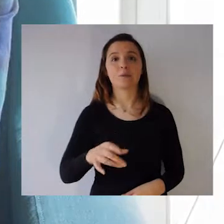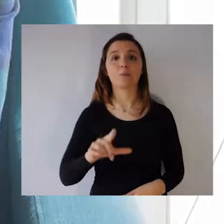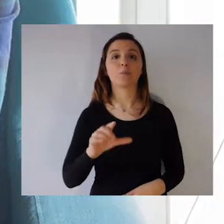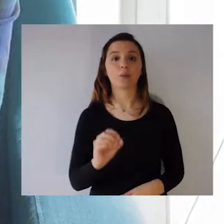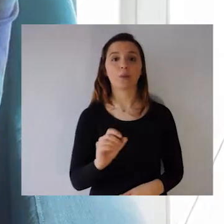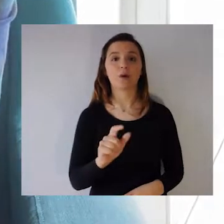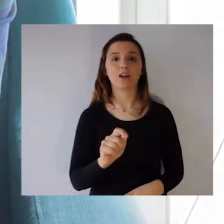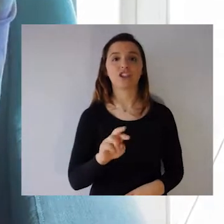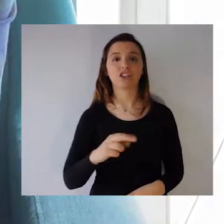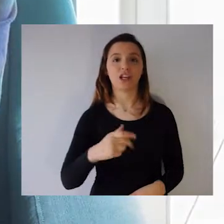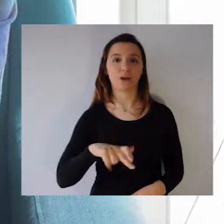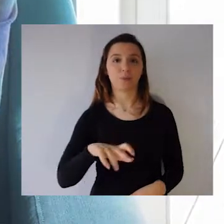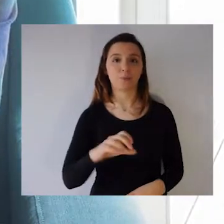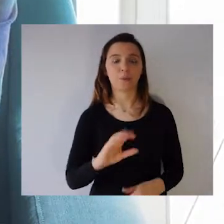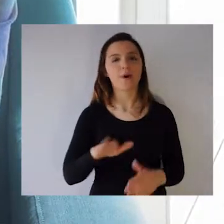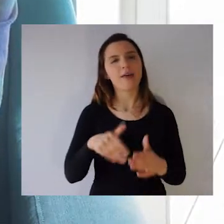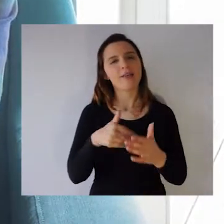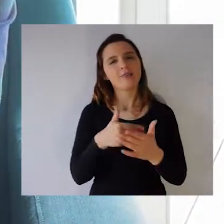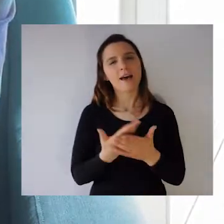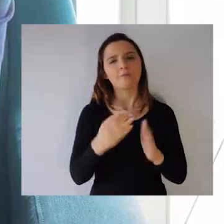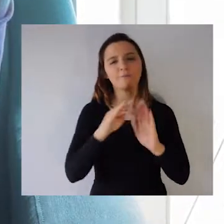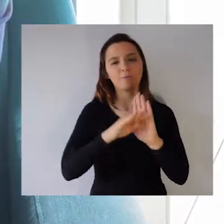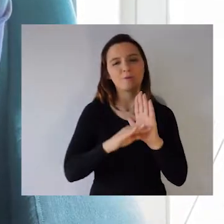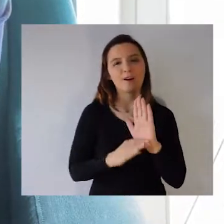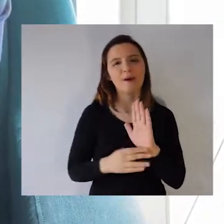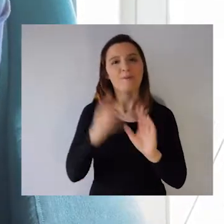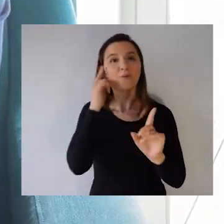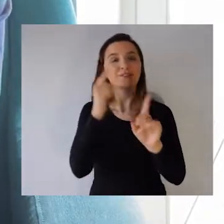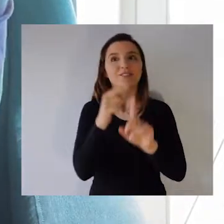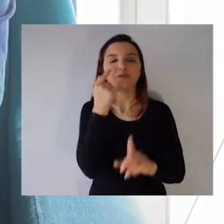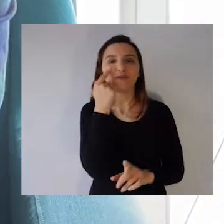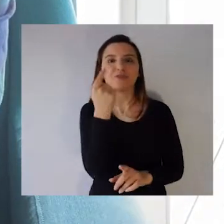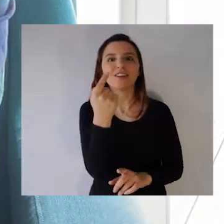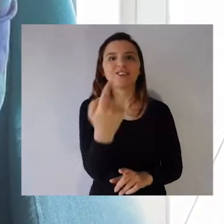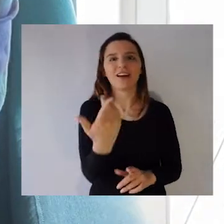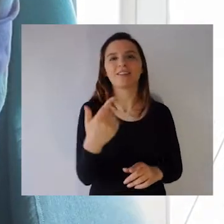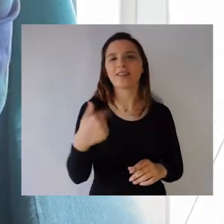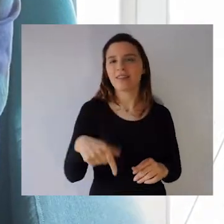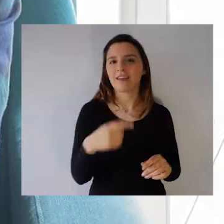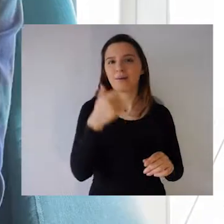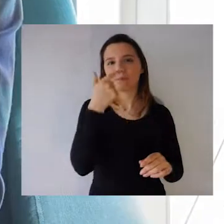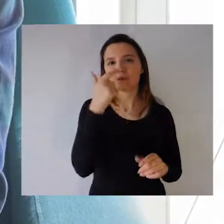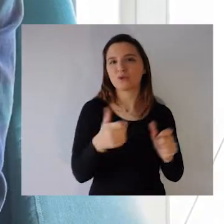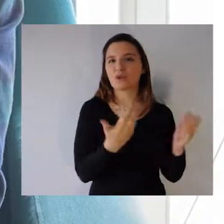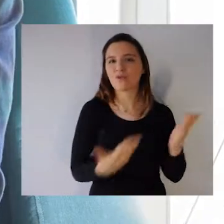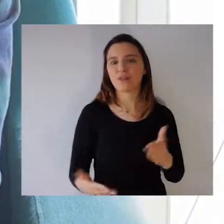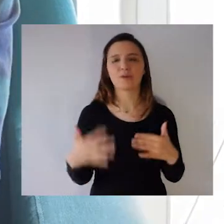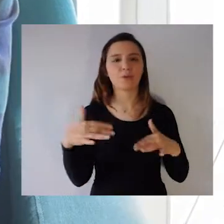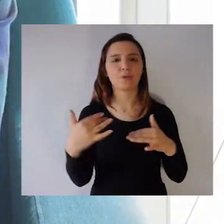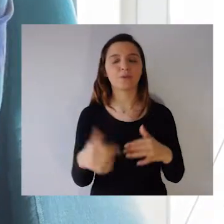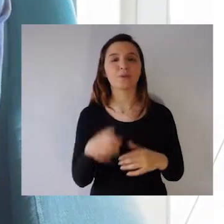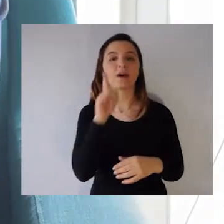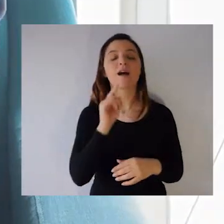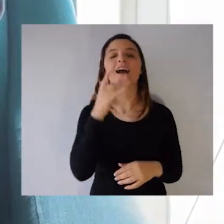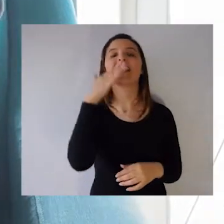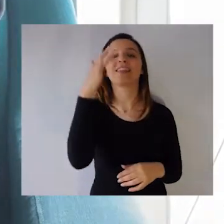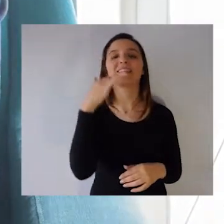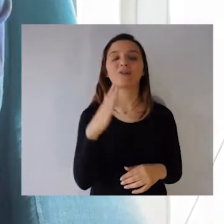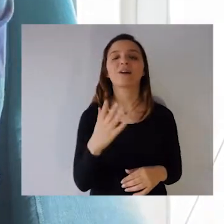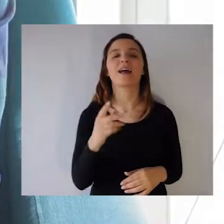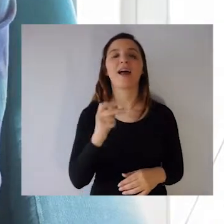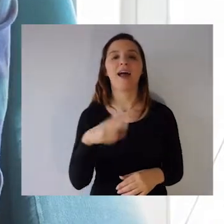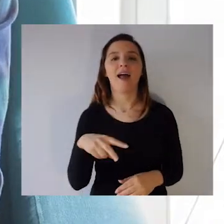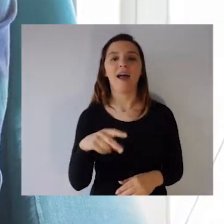Extremo dão-nos asas neste programa para fazer uma grande viagem e desta vez com grandes convidados. Começamos pela cantora e agente